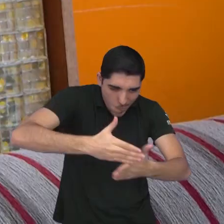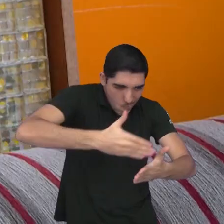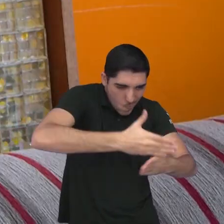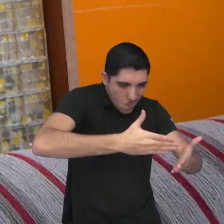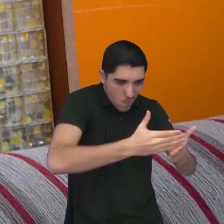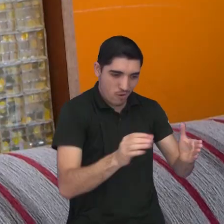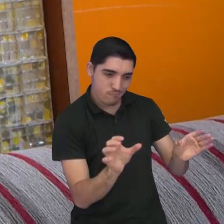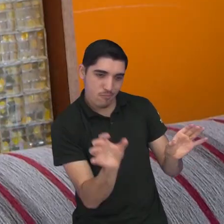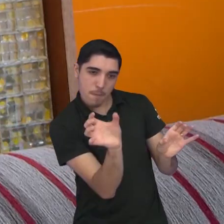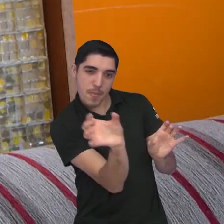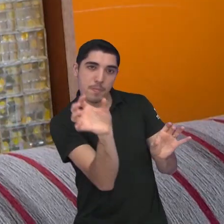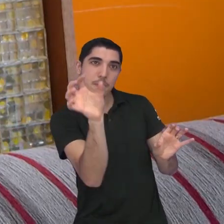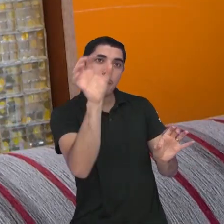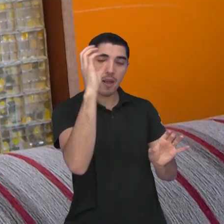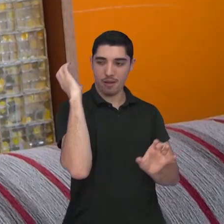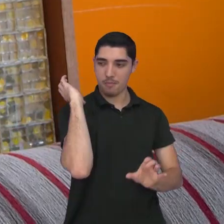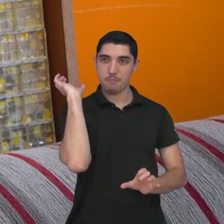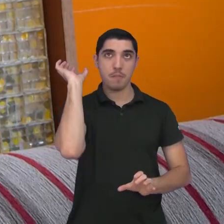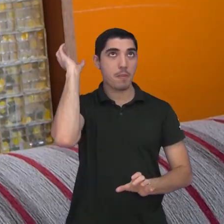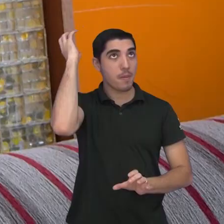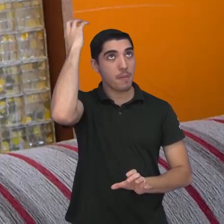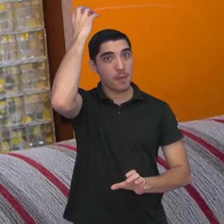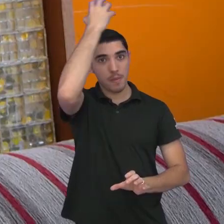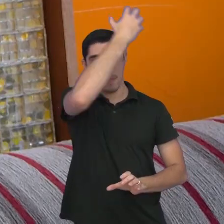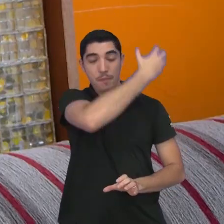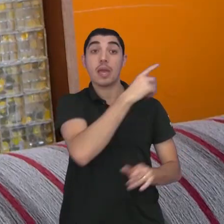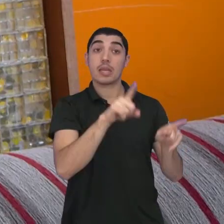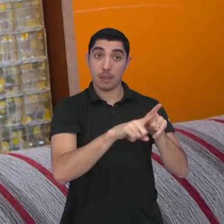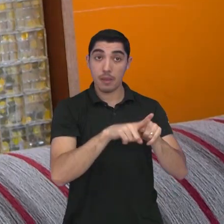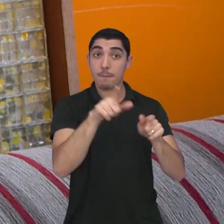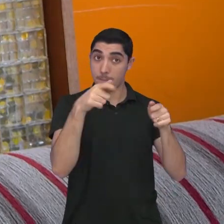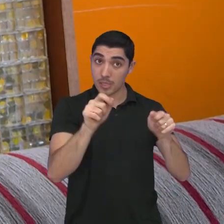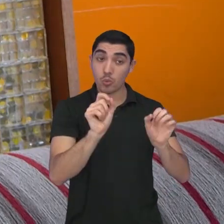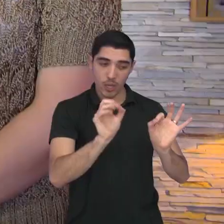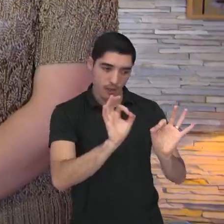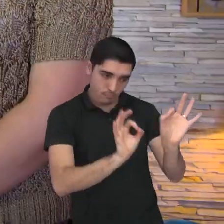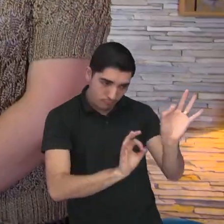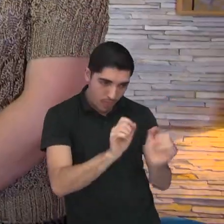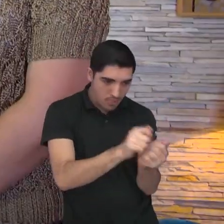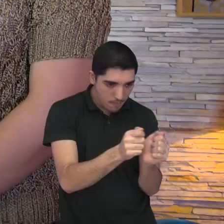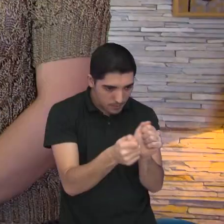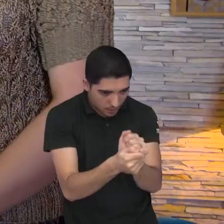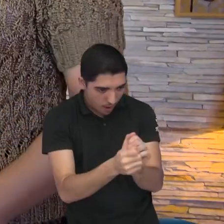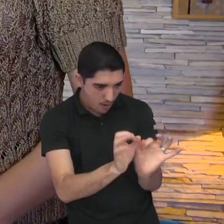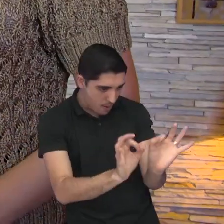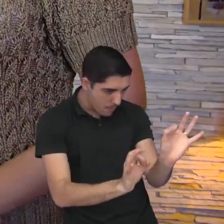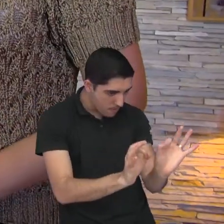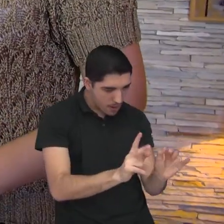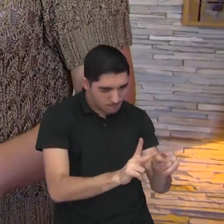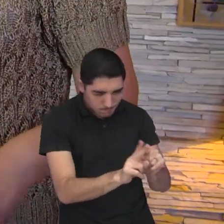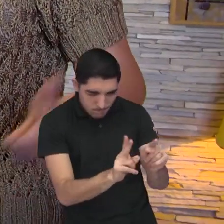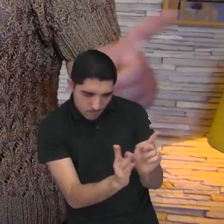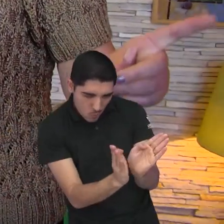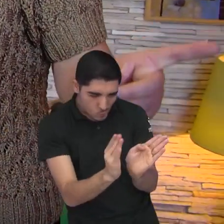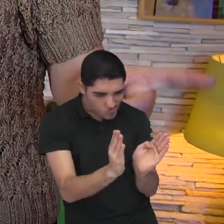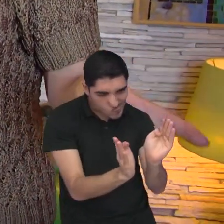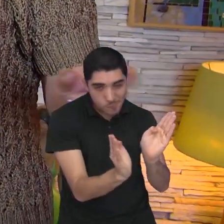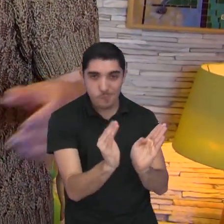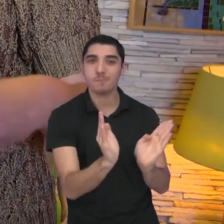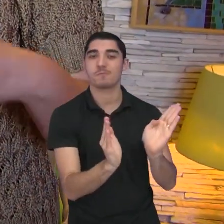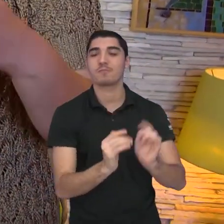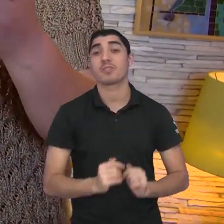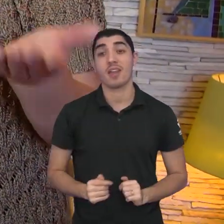também com mosaico, porque o mosaico você faz todo um processo de lapidação. É você lapidar, montar e criar. Aliás, falando dessa